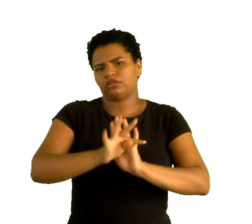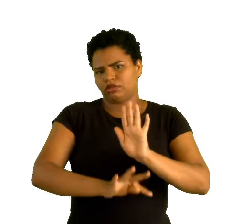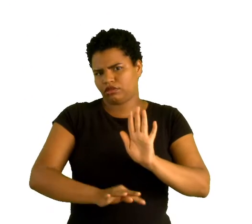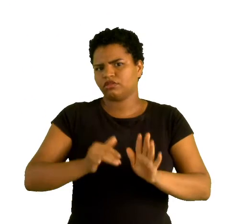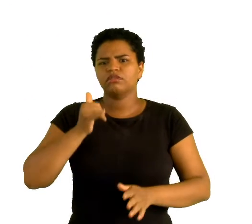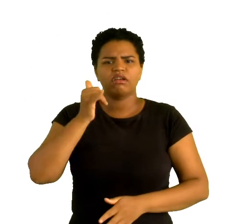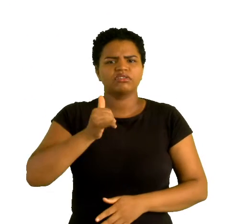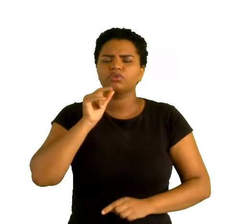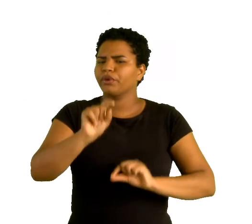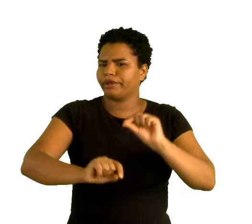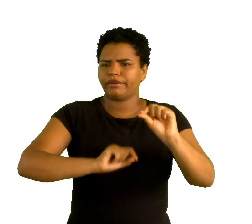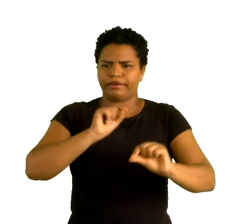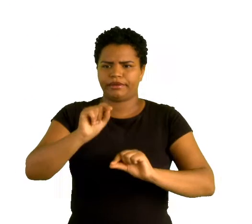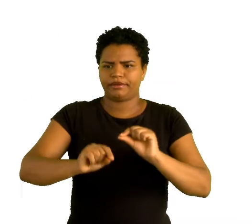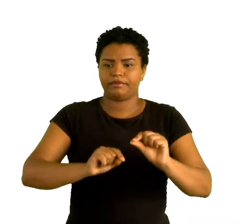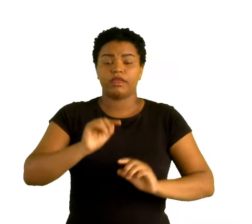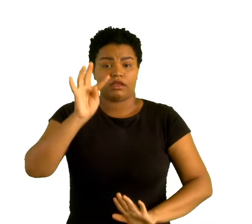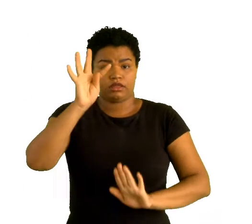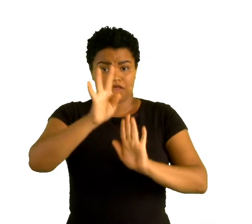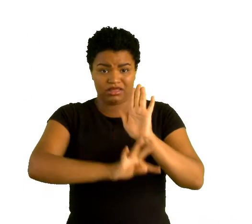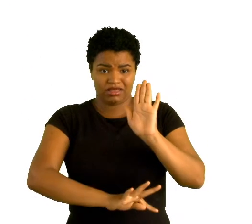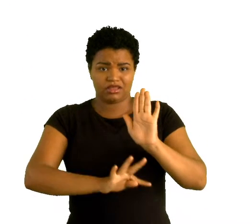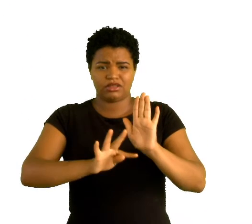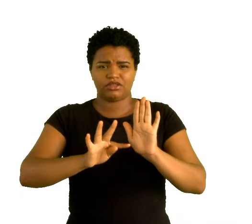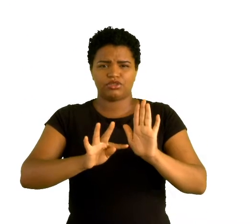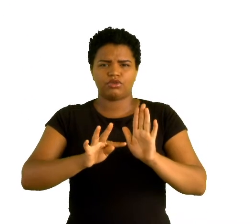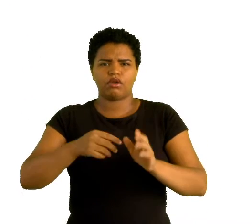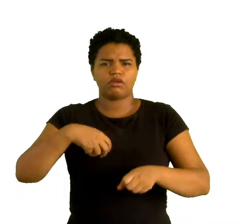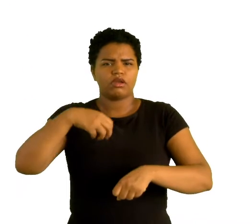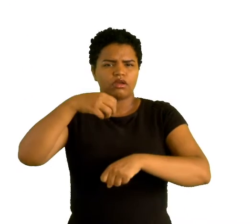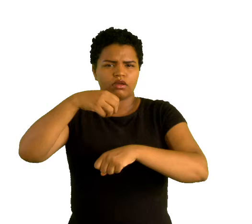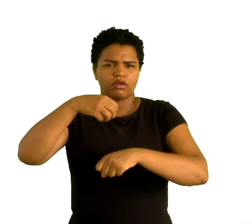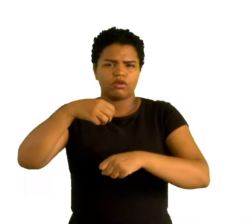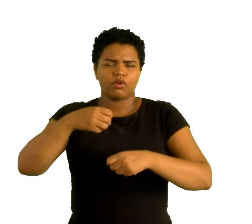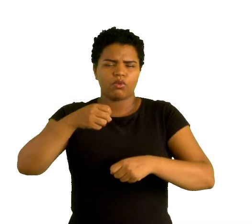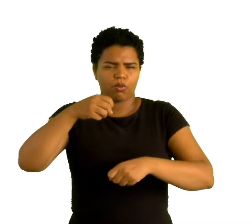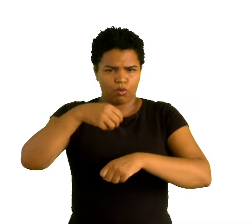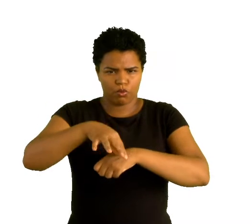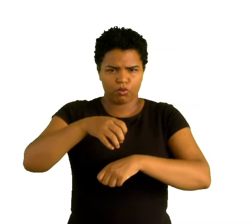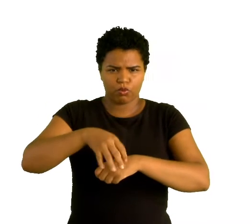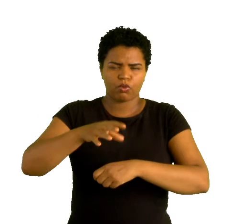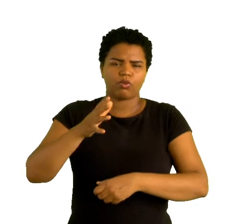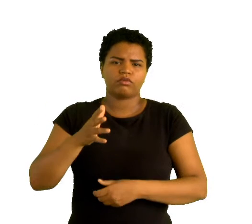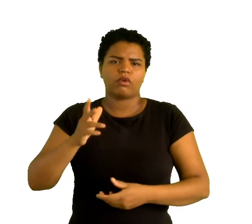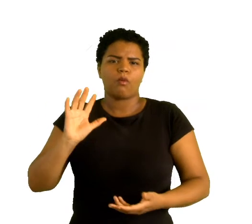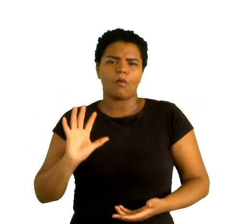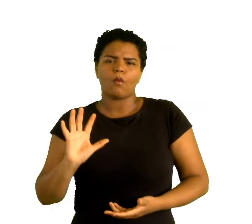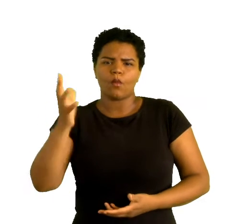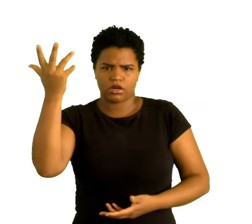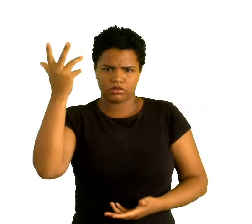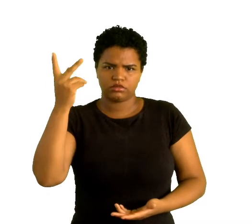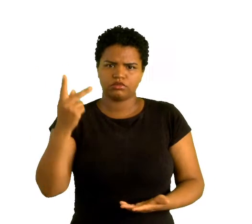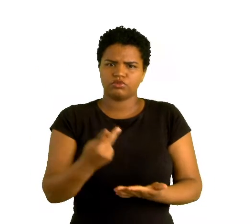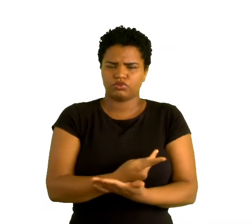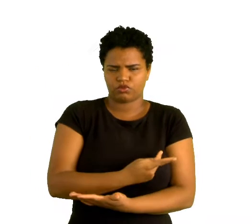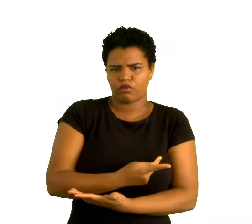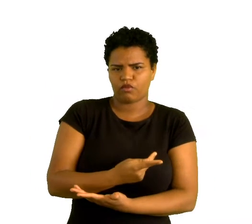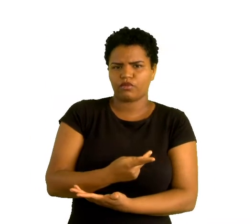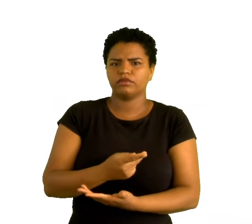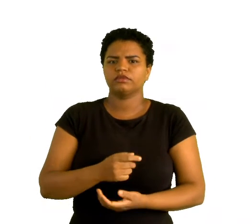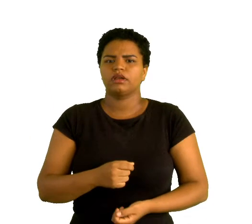Vamos lá? É um texto que conta um fato, um acontecimento. Apresenta uma